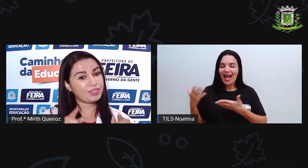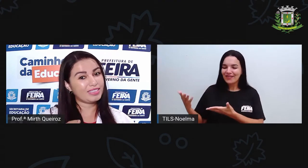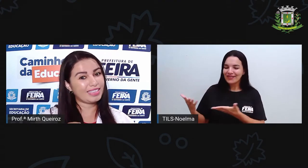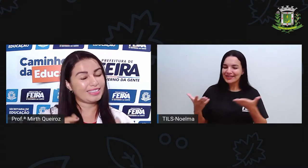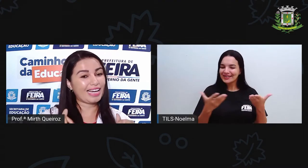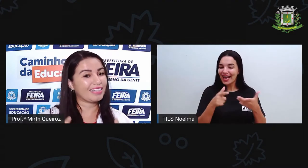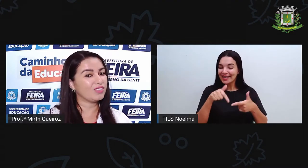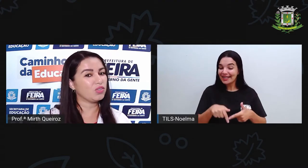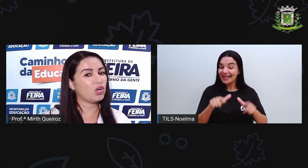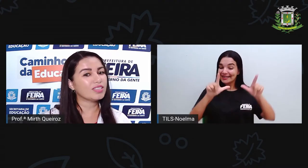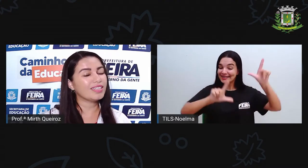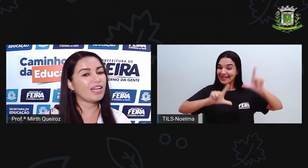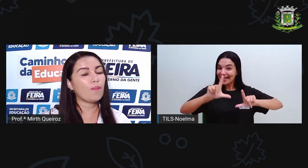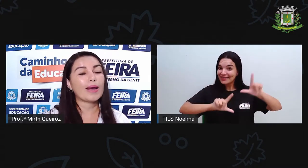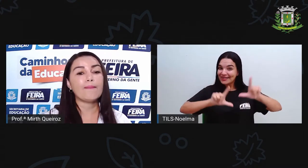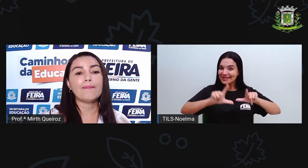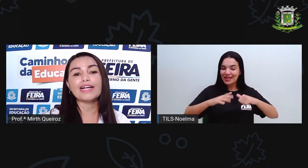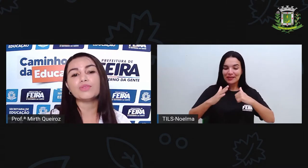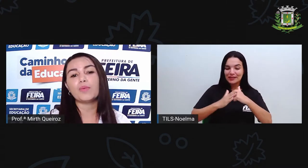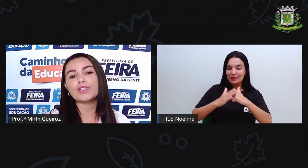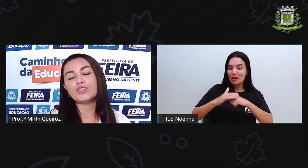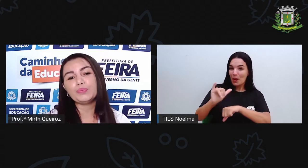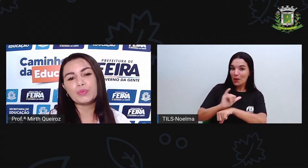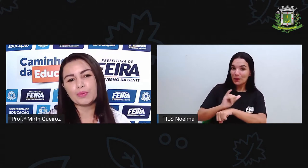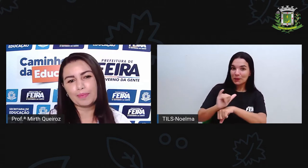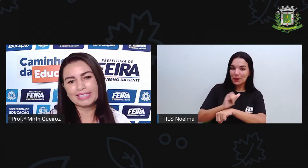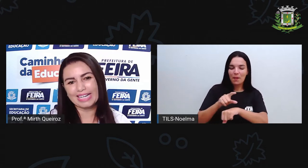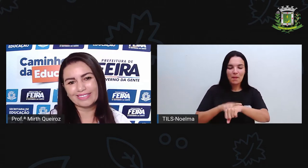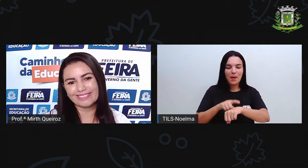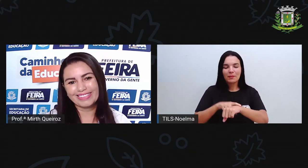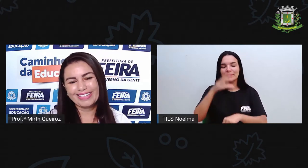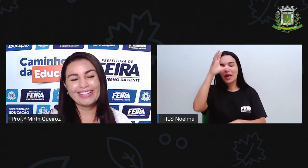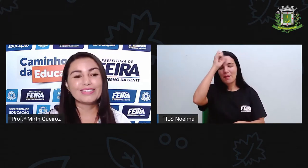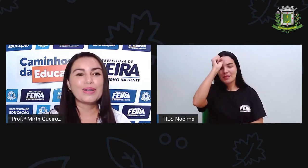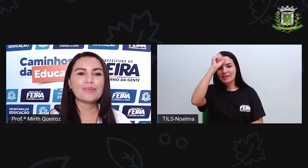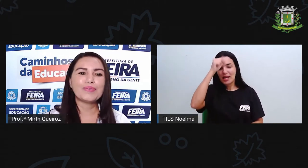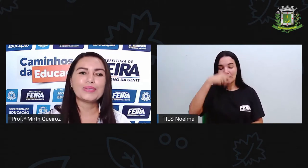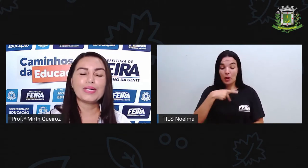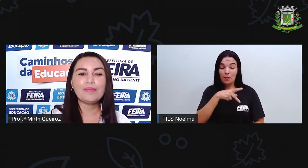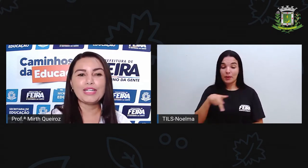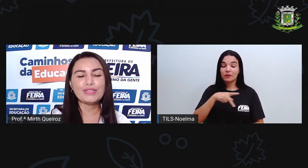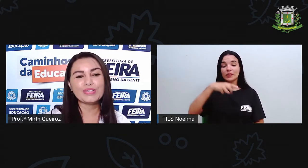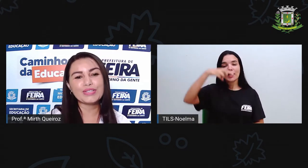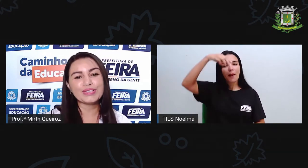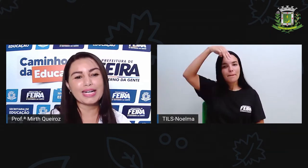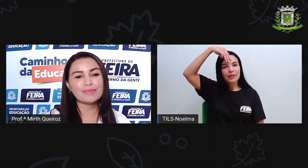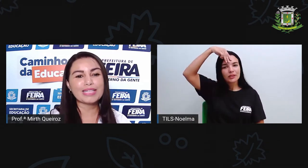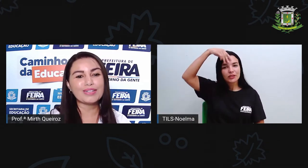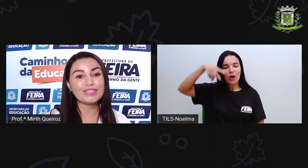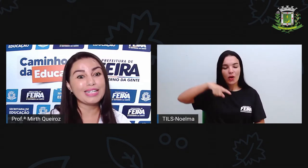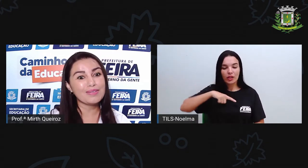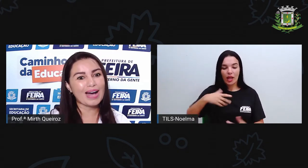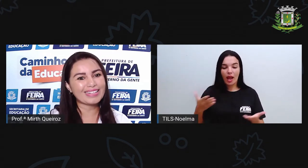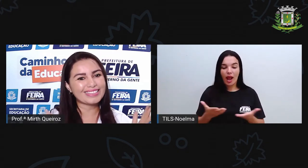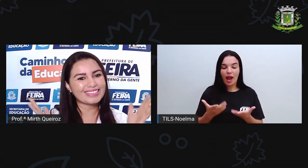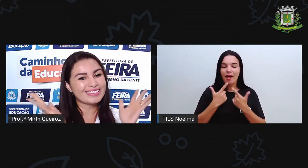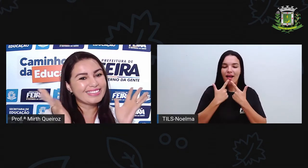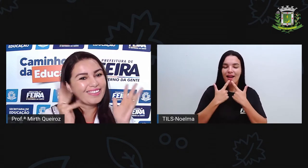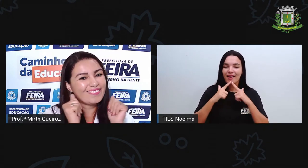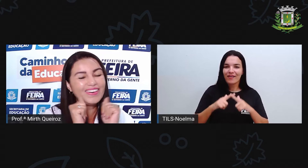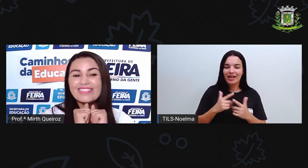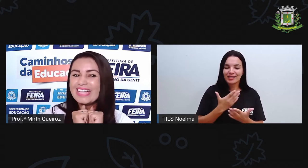recebe vocês aqui no nosso canal para mais um momento de muito aprendizado. Eu sou a professora Mirth e hoje nós teremos aula de